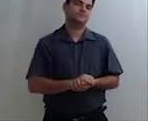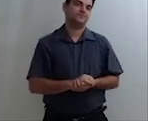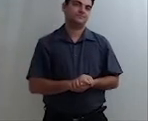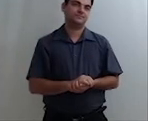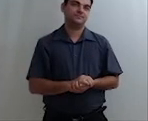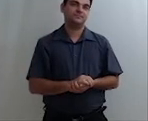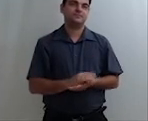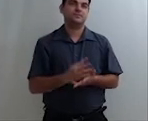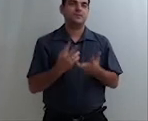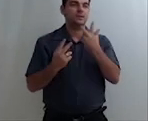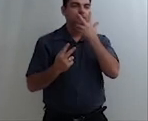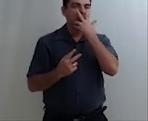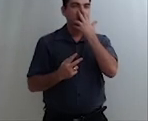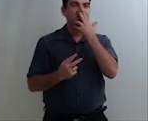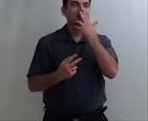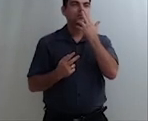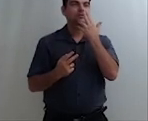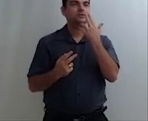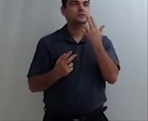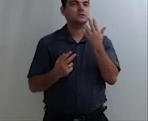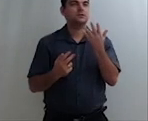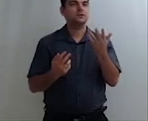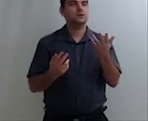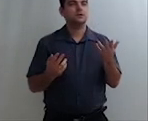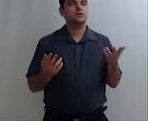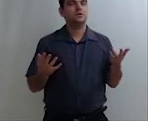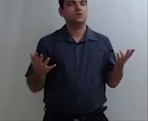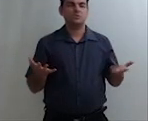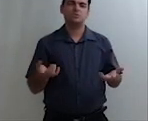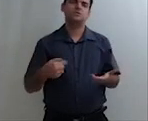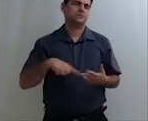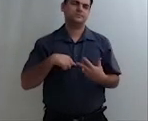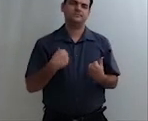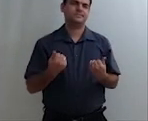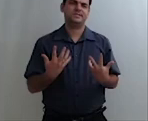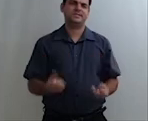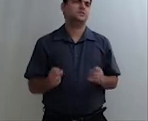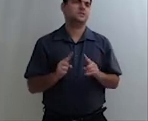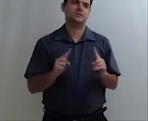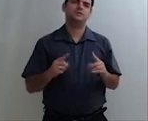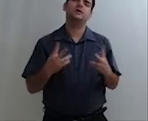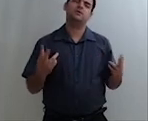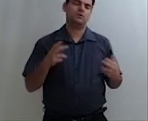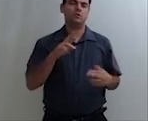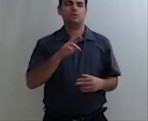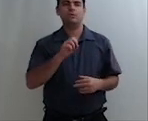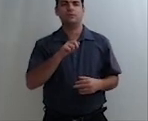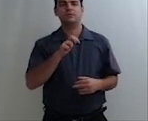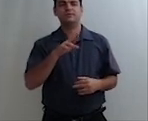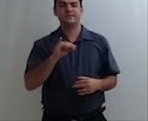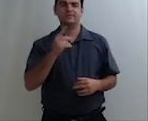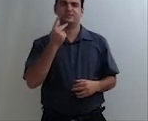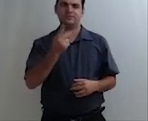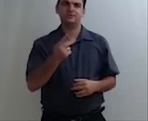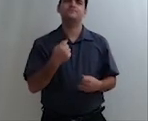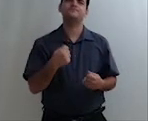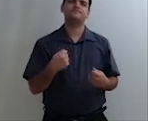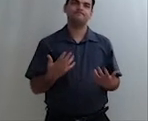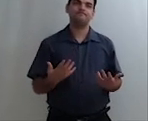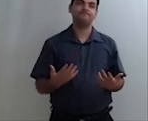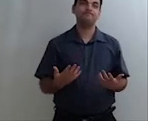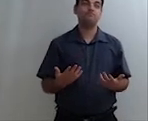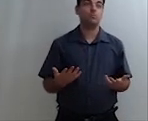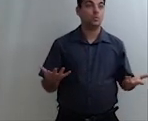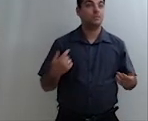reconhecimento isto não se pode permitir e eu concordo com o ministro esiet nesse ponto ah não se pode permitir que o